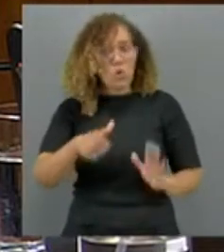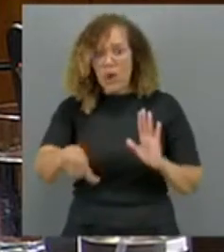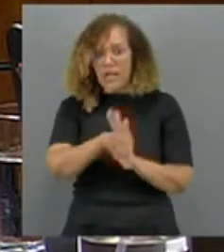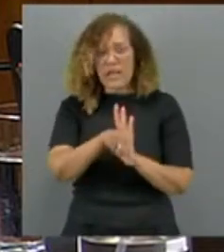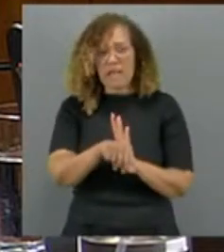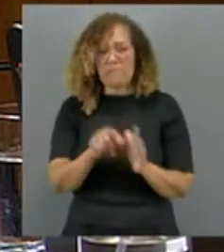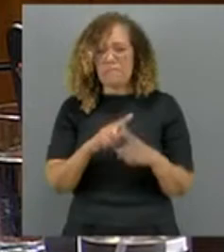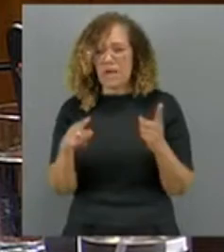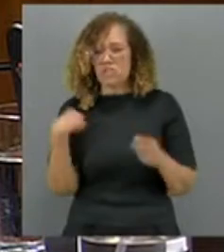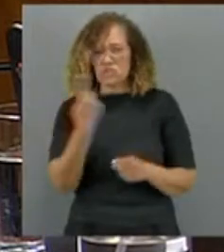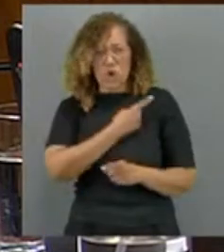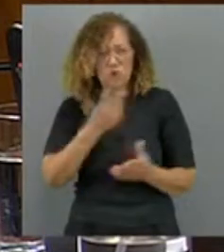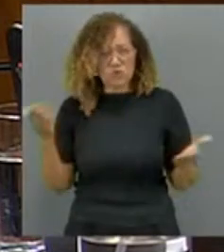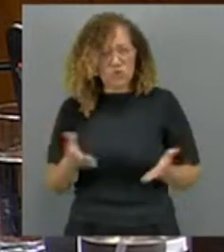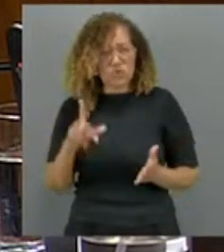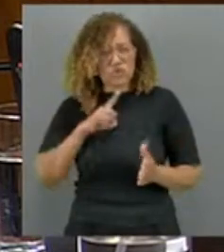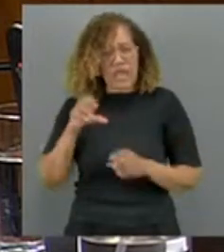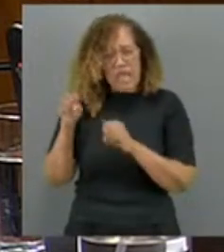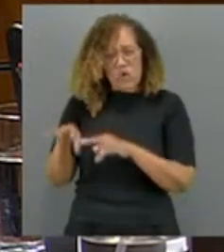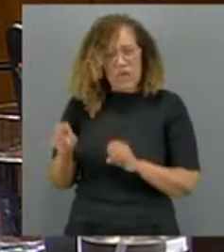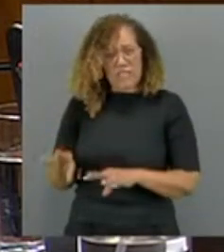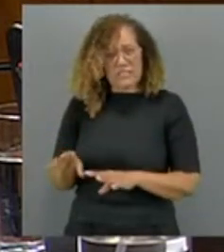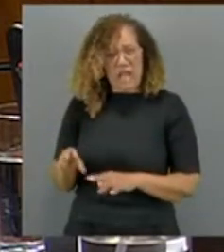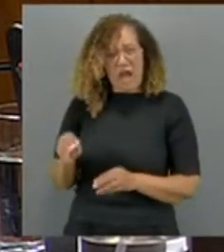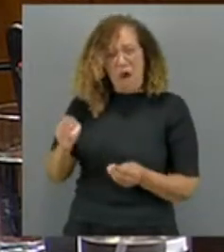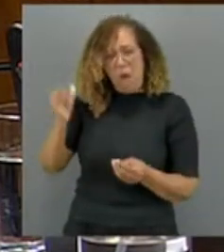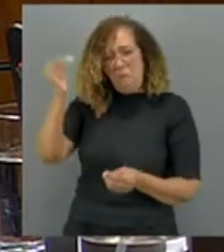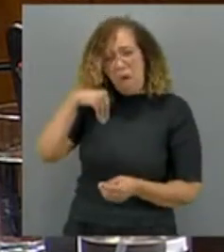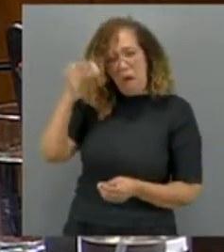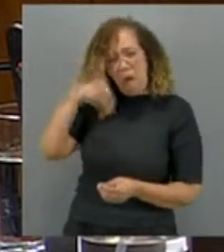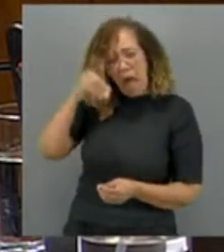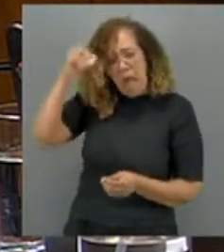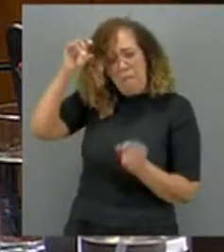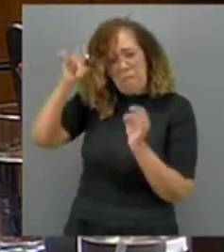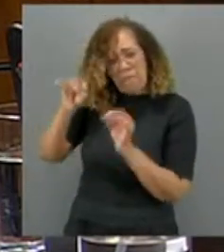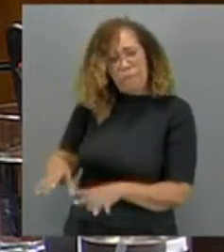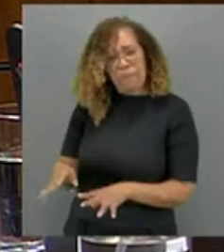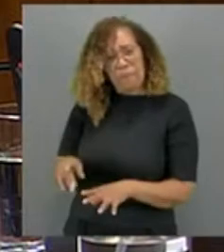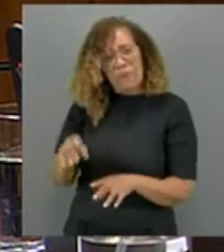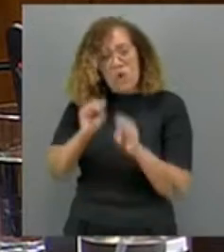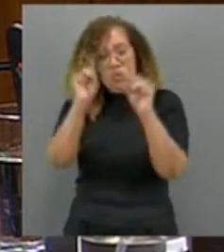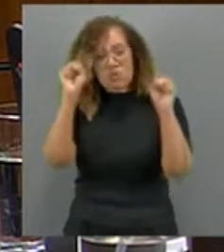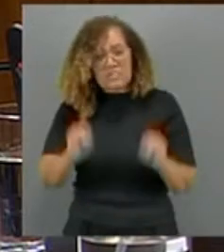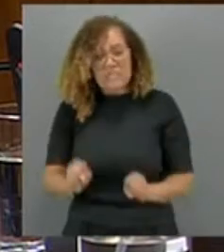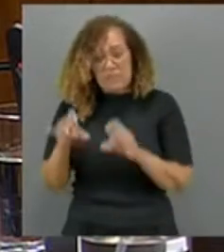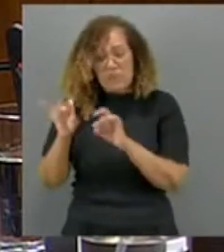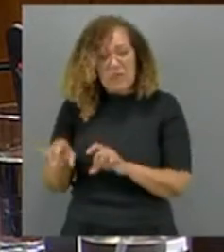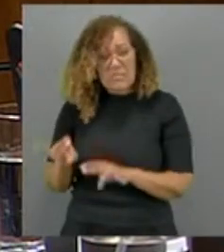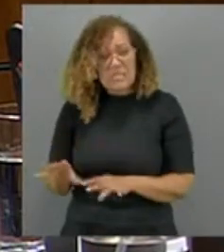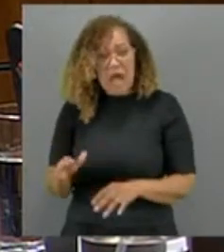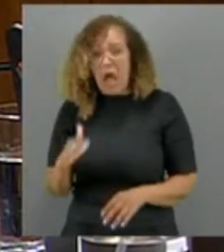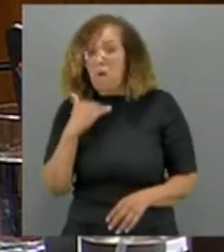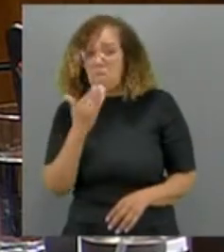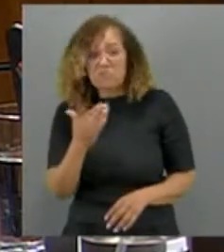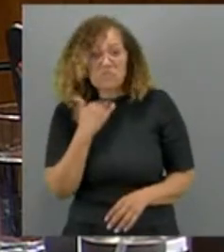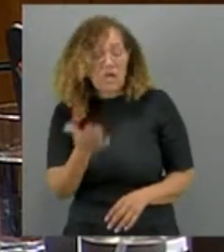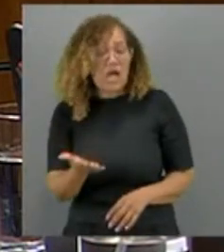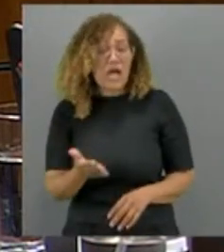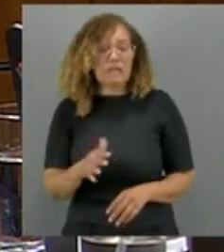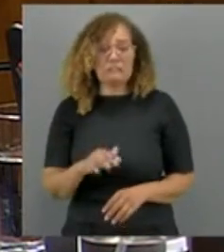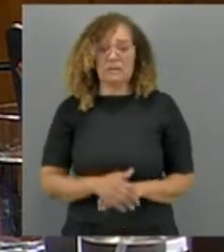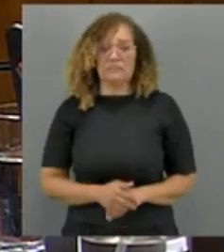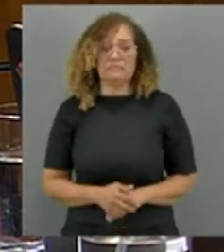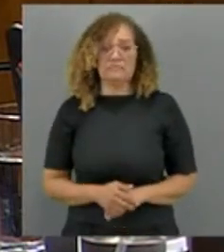Agora, nós temos hoje uma educação falida. O nosso sistema educacional não funciona. O nosso